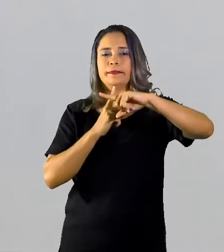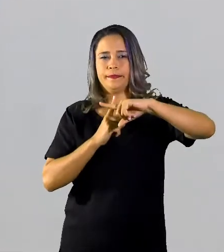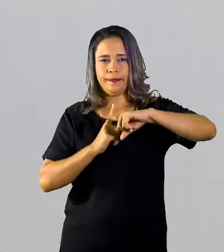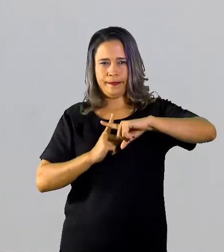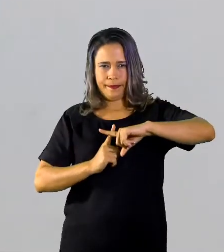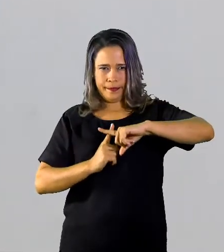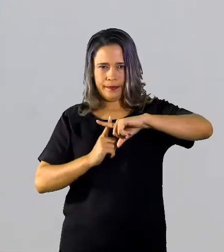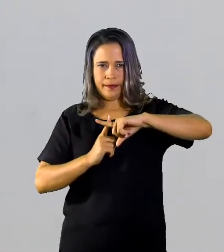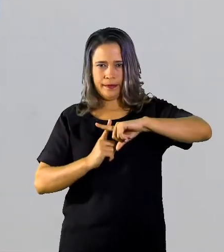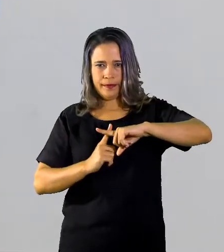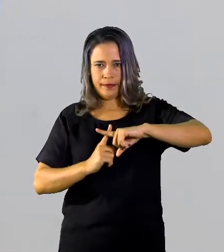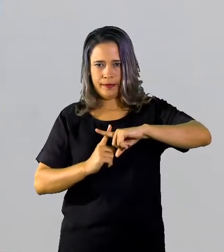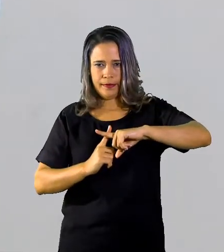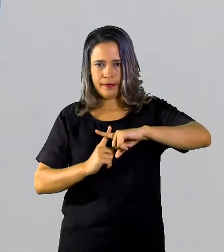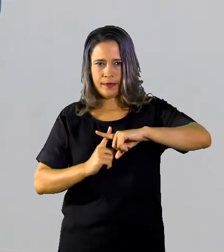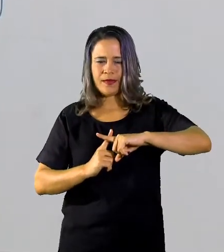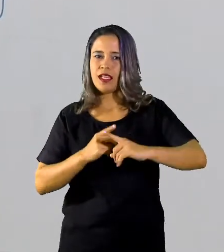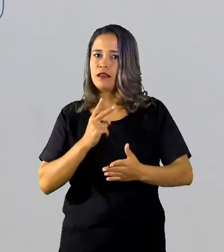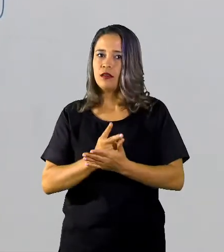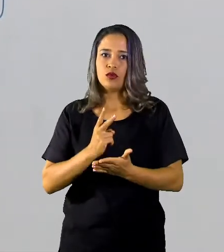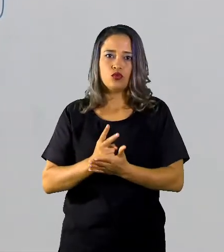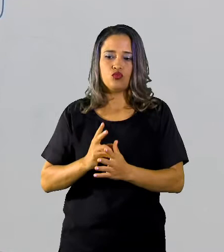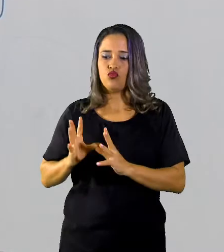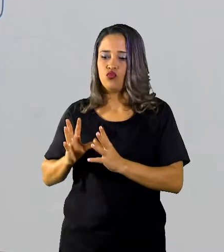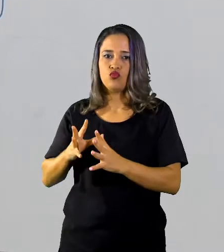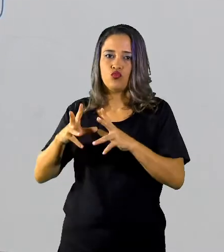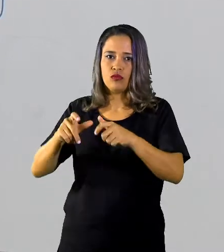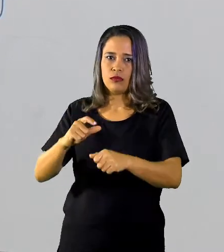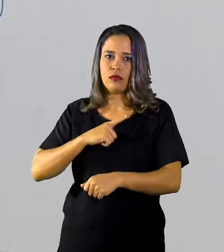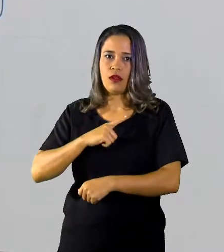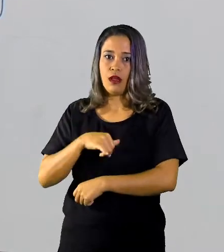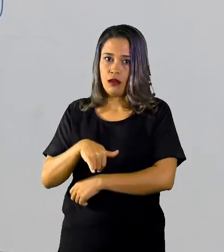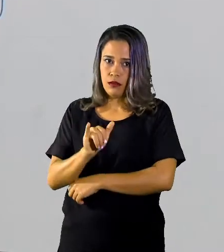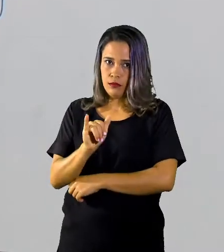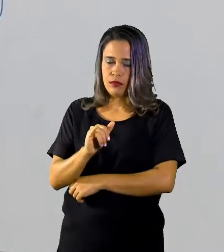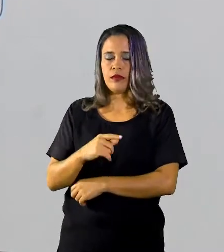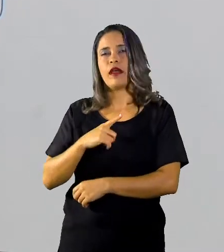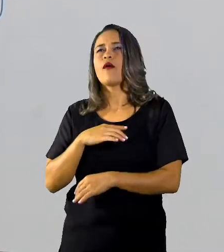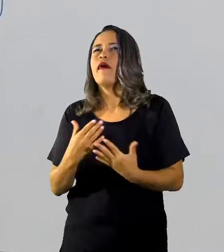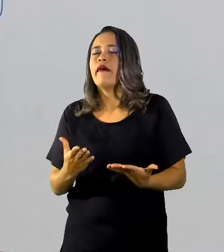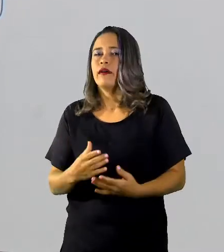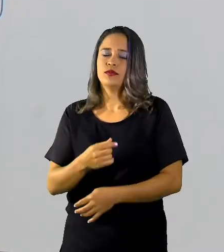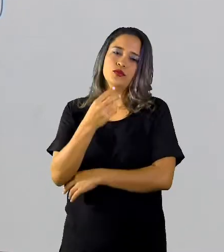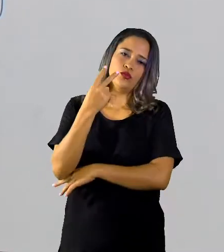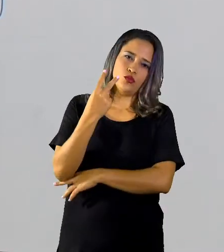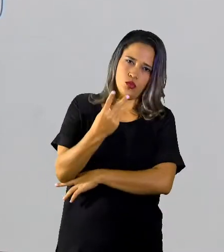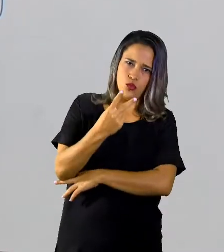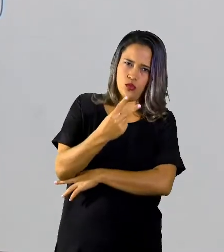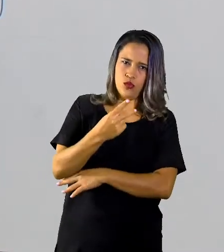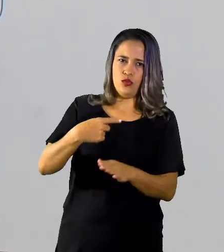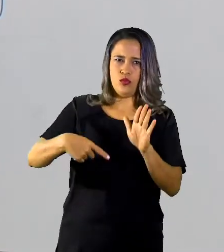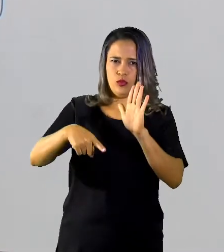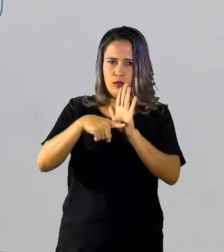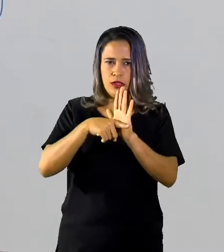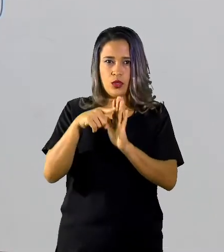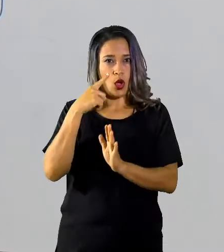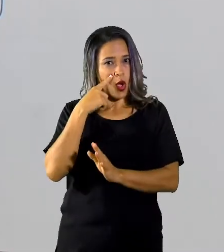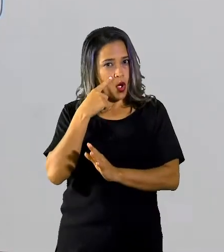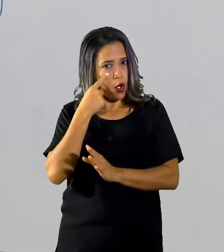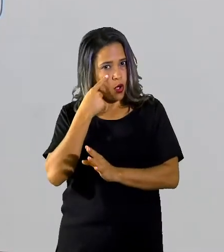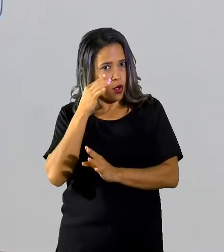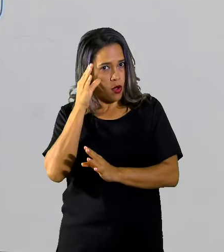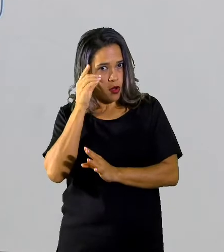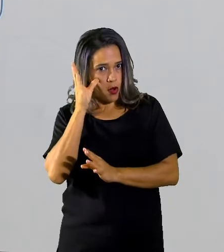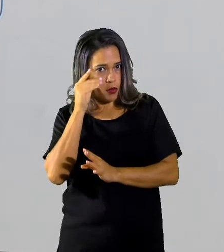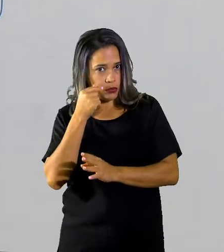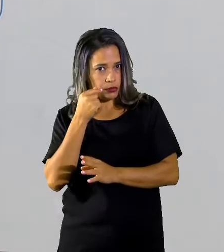passar agora para todo mundo que tem y. Quem é? O 2 menos, observem o sinal